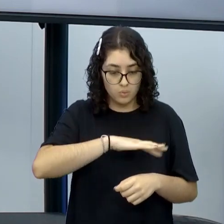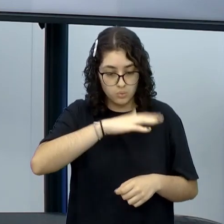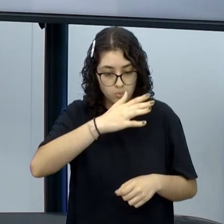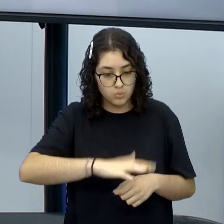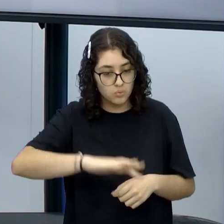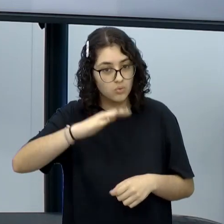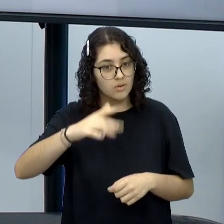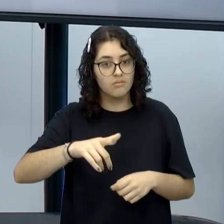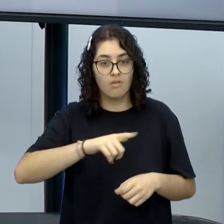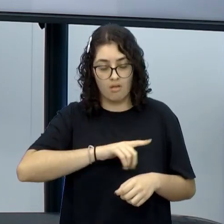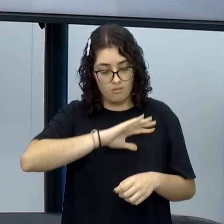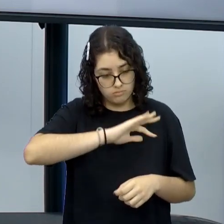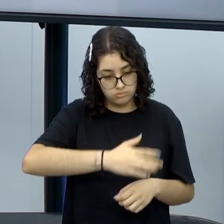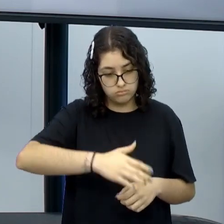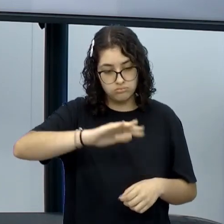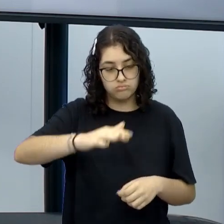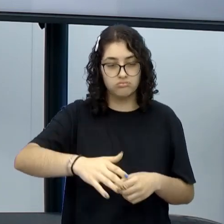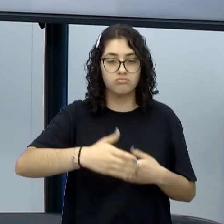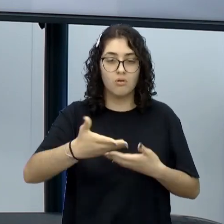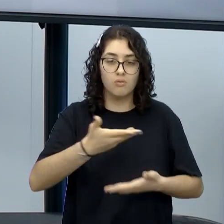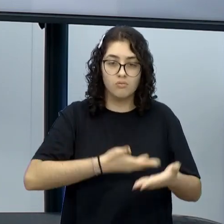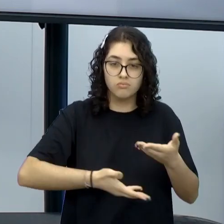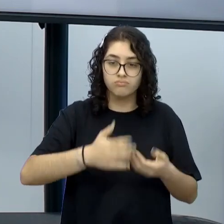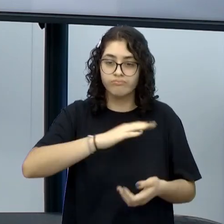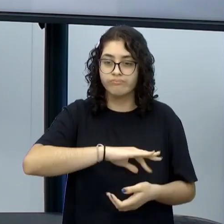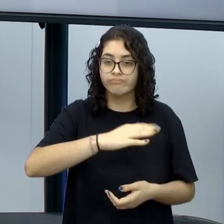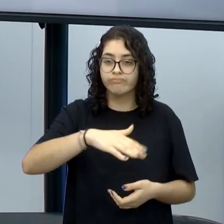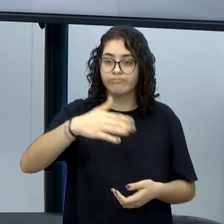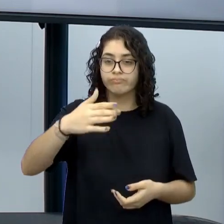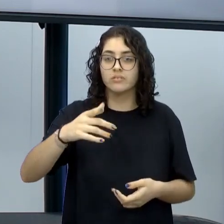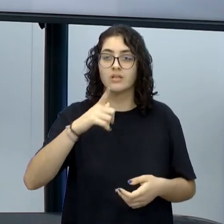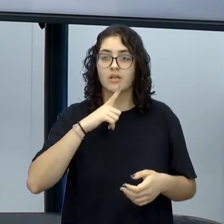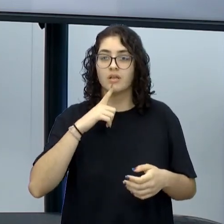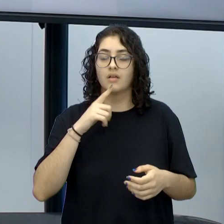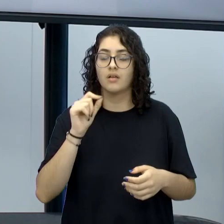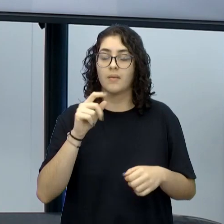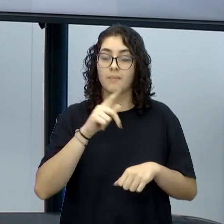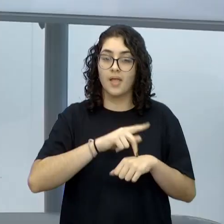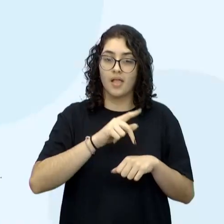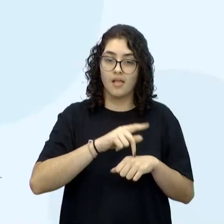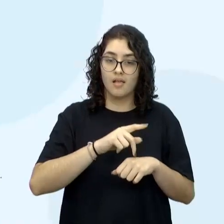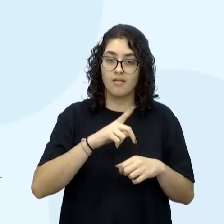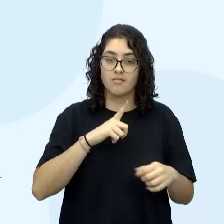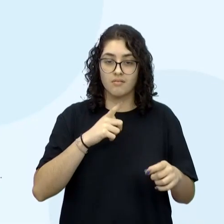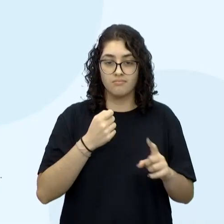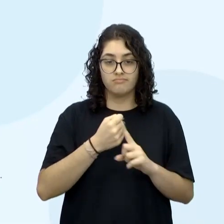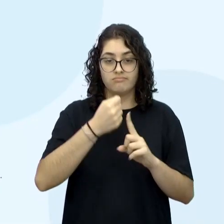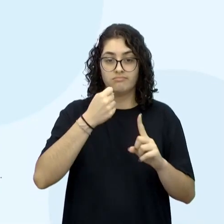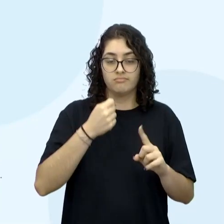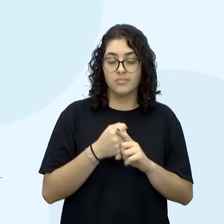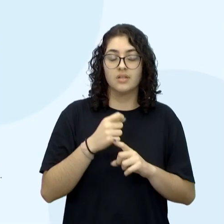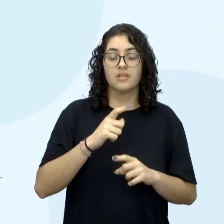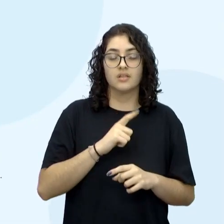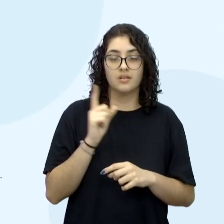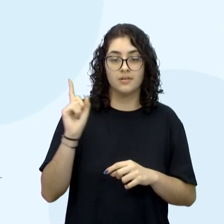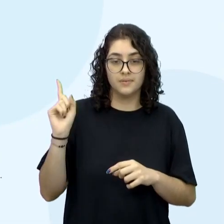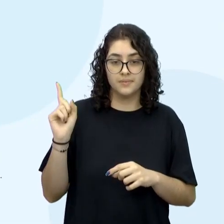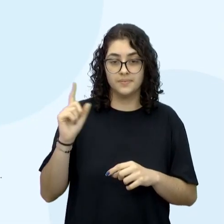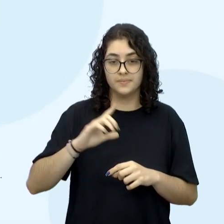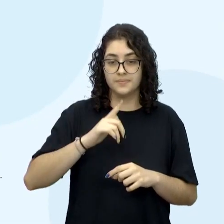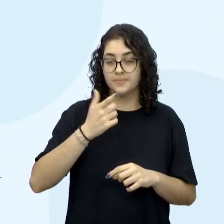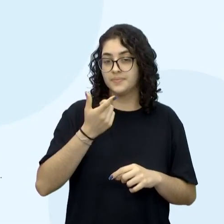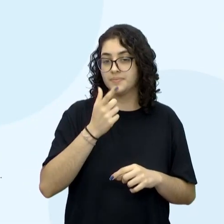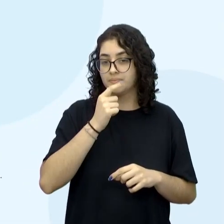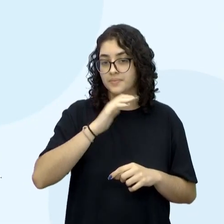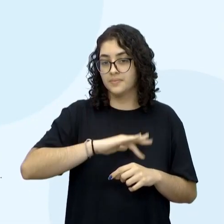se movimentando. Então é óbvio que você tem o movimento do próprio atrito entre o solo e a água. E ela é causada por rios perenes, né? Então rios que